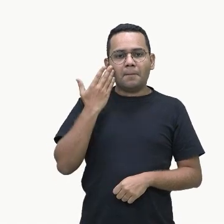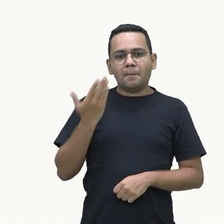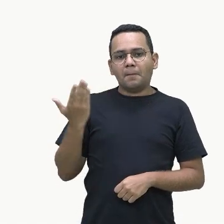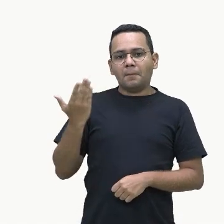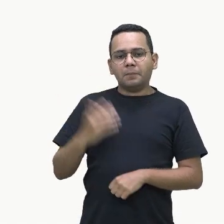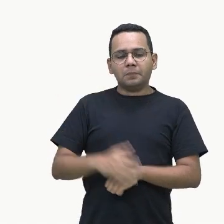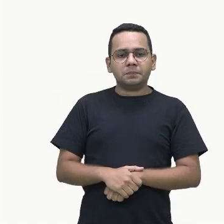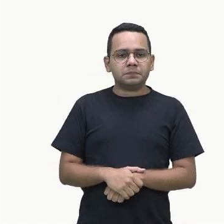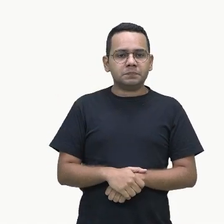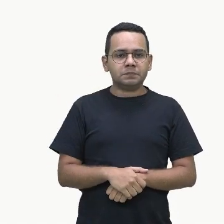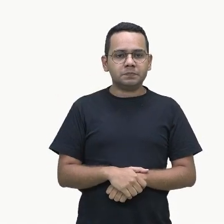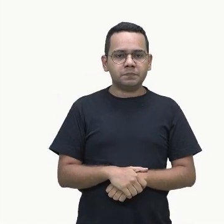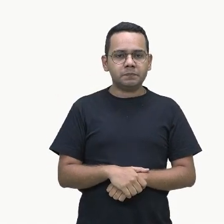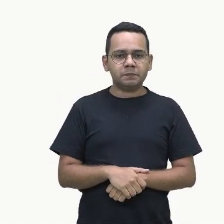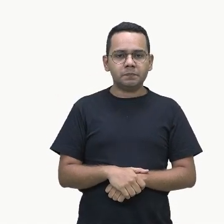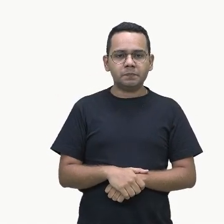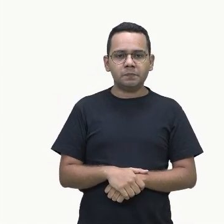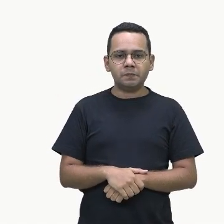catetos.